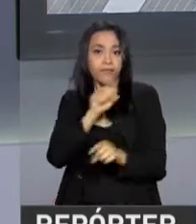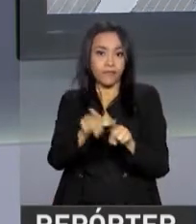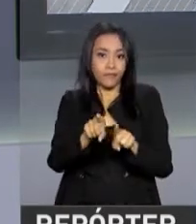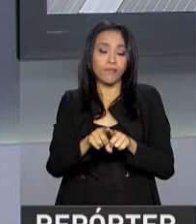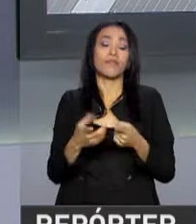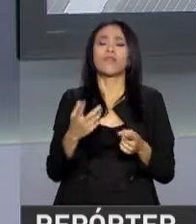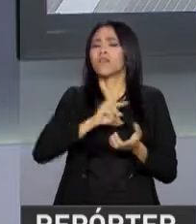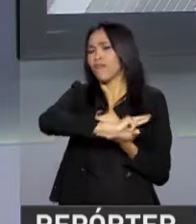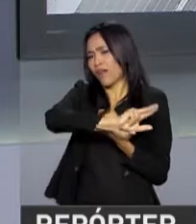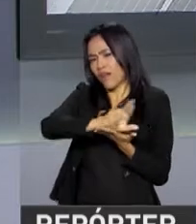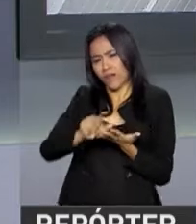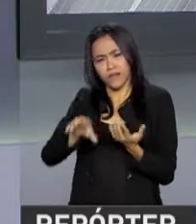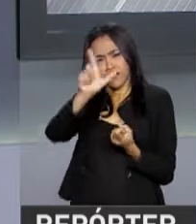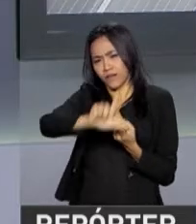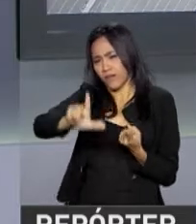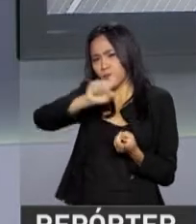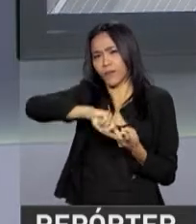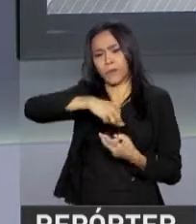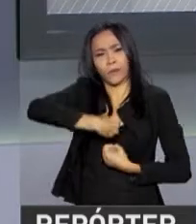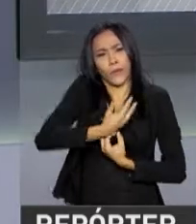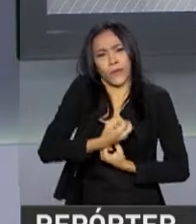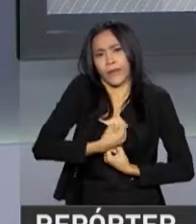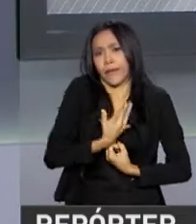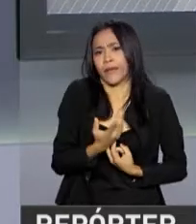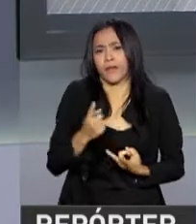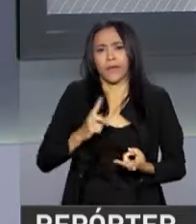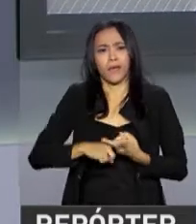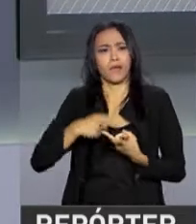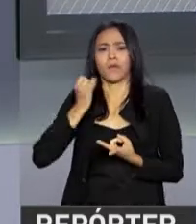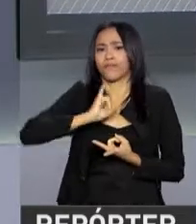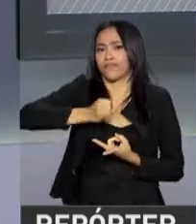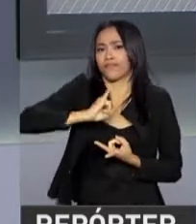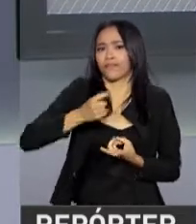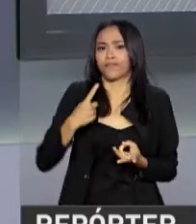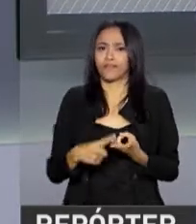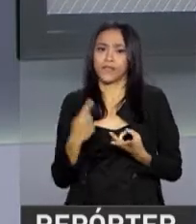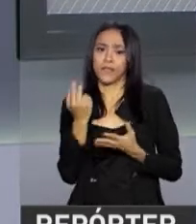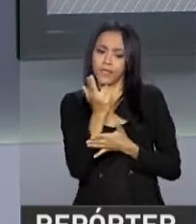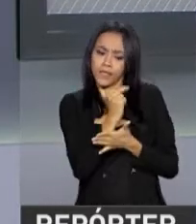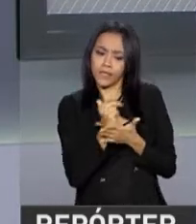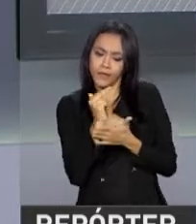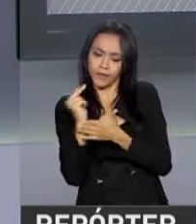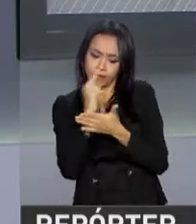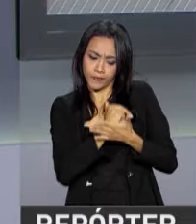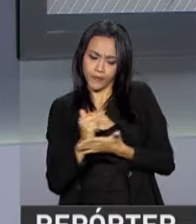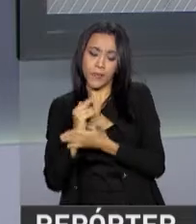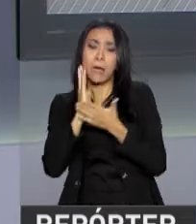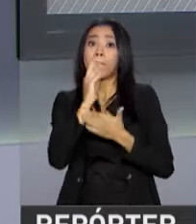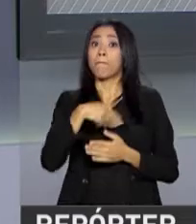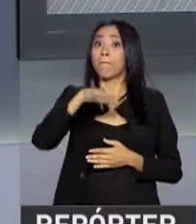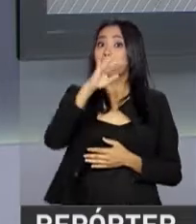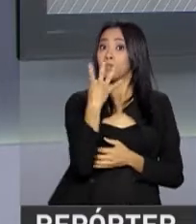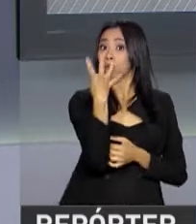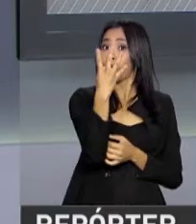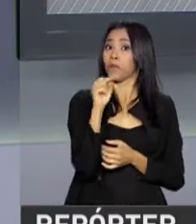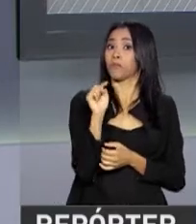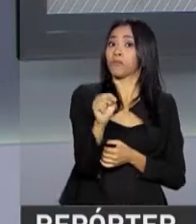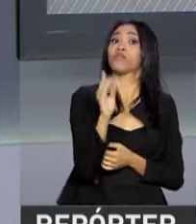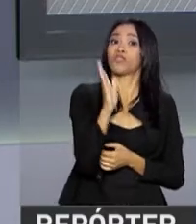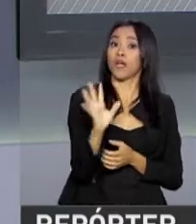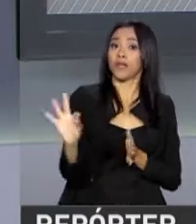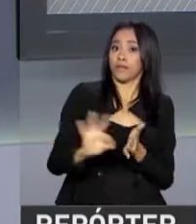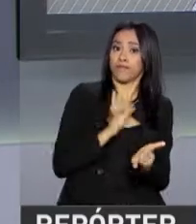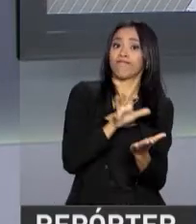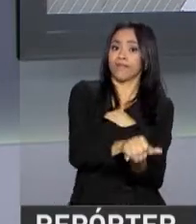obras em diversos gêneros como poema conto crônica e quadrinhos mais de quatro mil trabalhos já foram inscritos e se